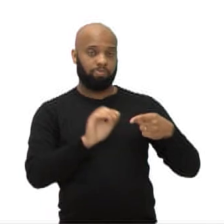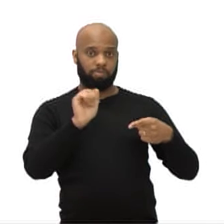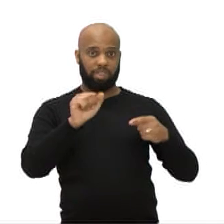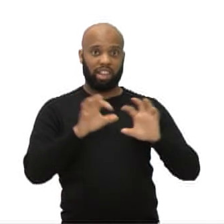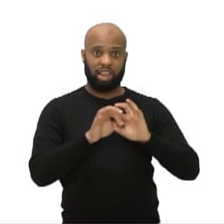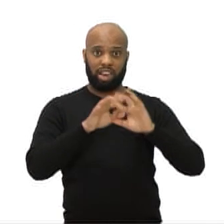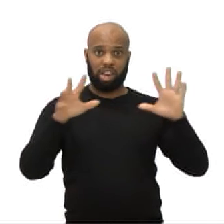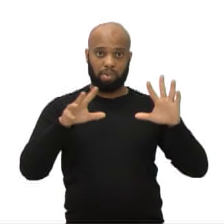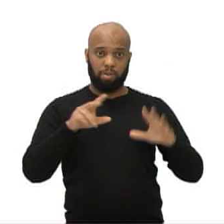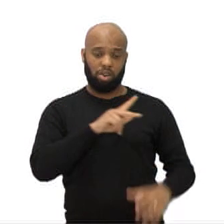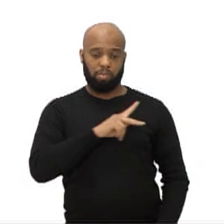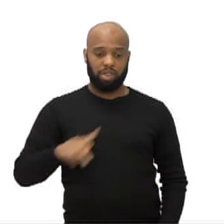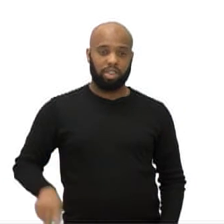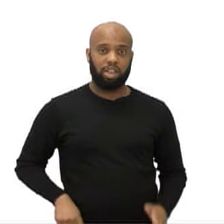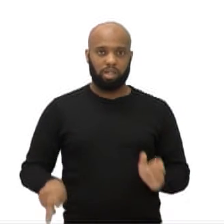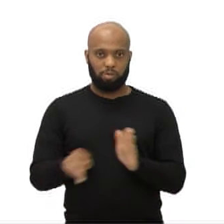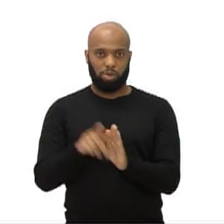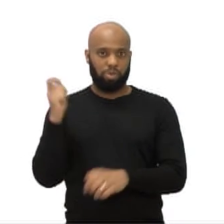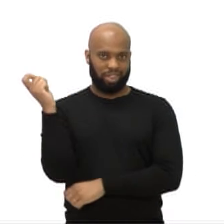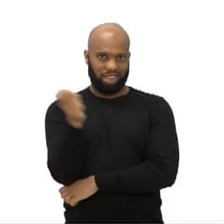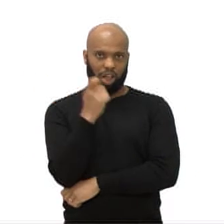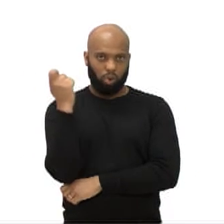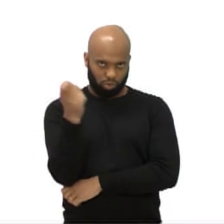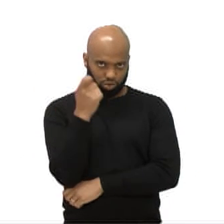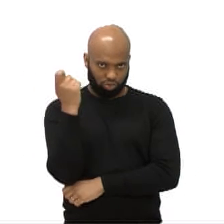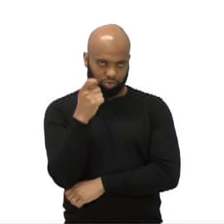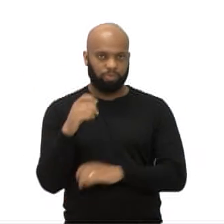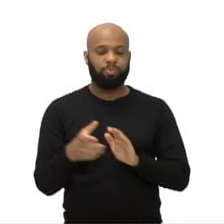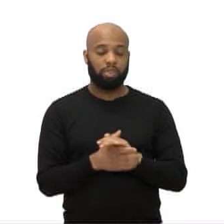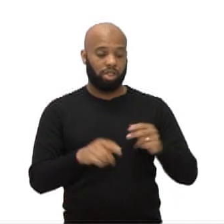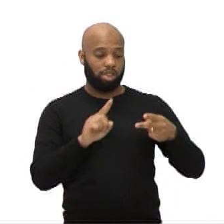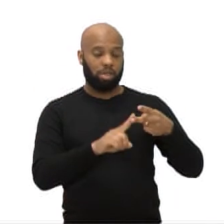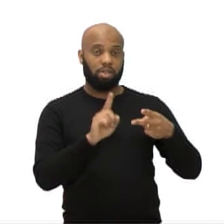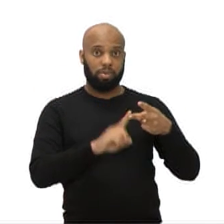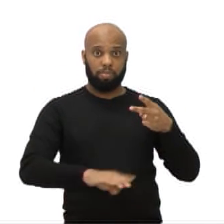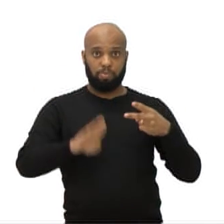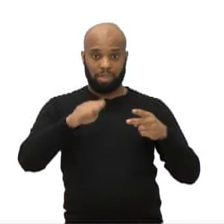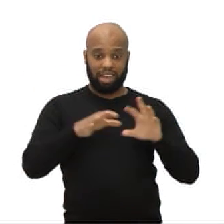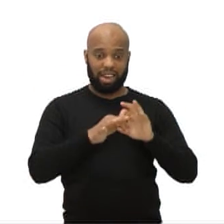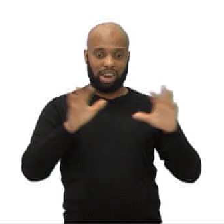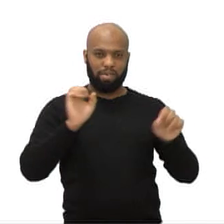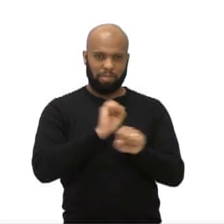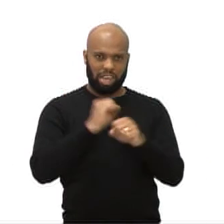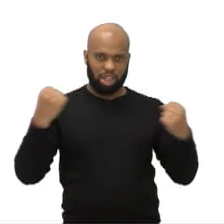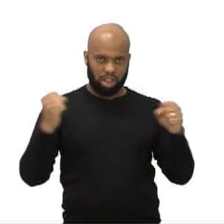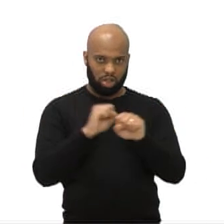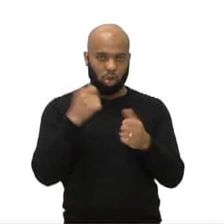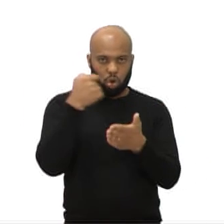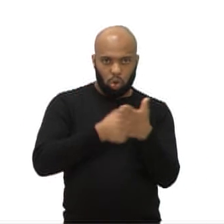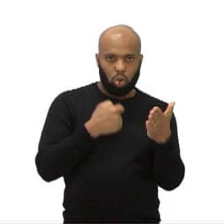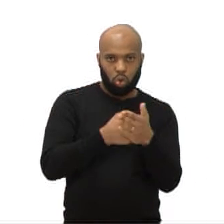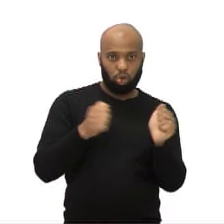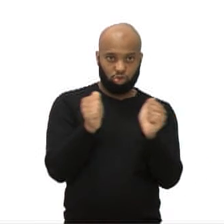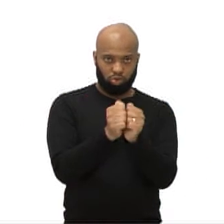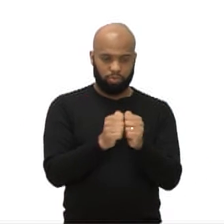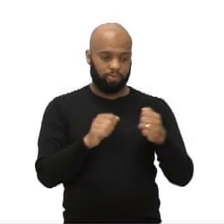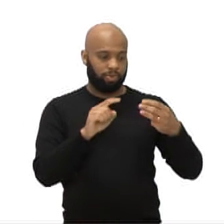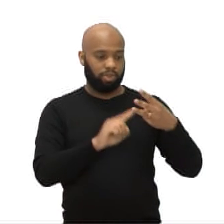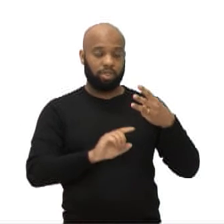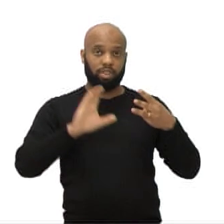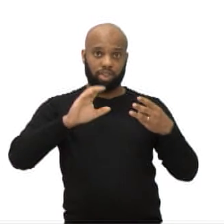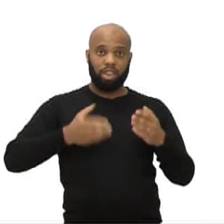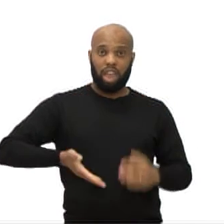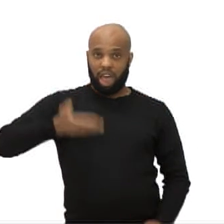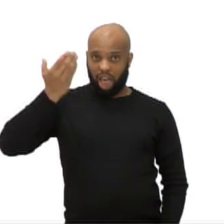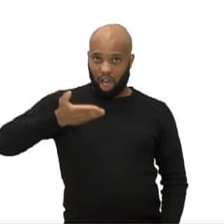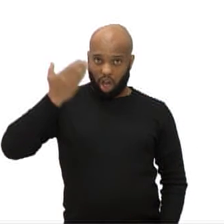do presidente da província pelos gaúchos. B. Libertou os escravizados que lutaram pelos farroupilhas. C. Aumentou o imposto